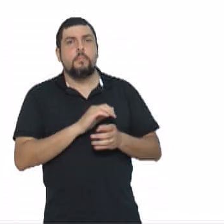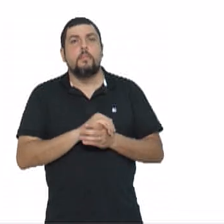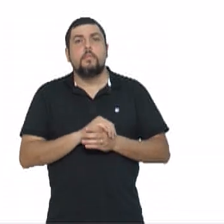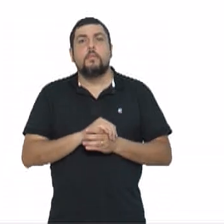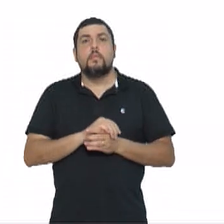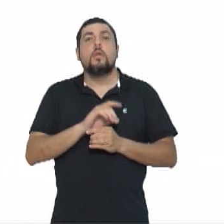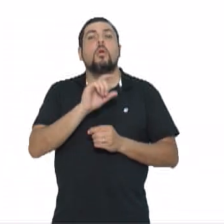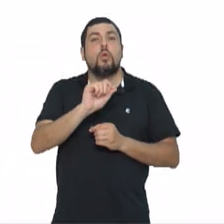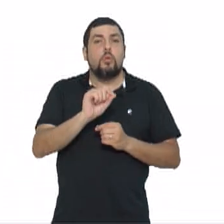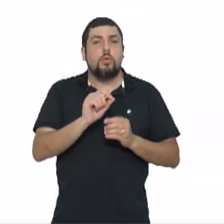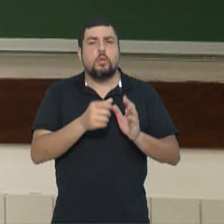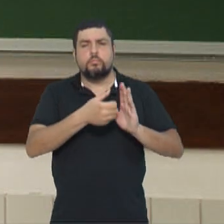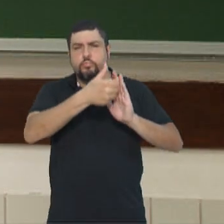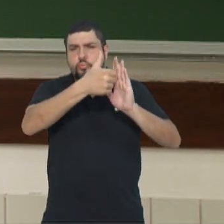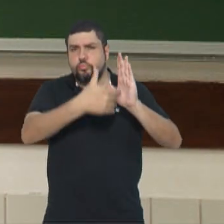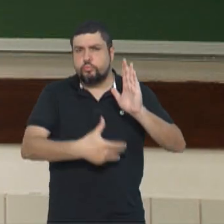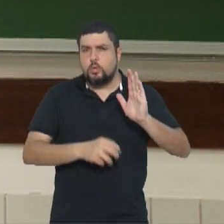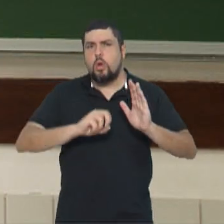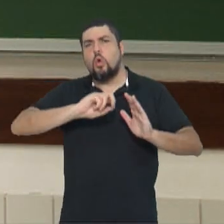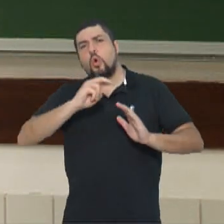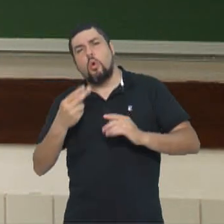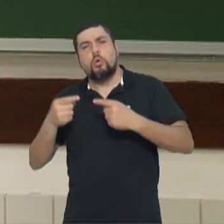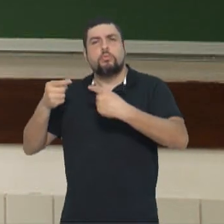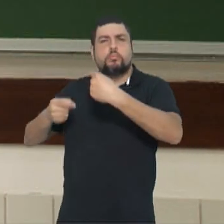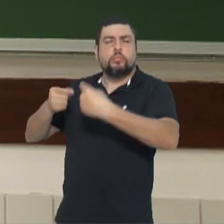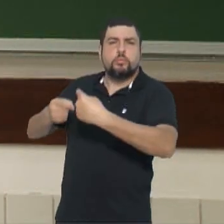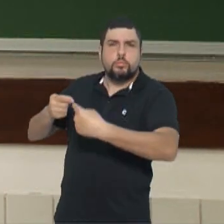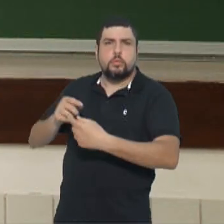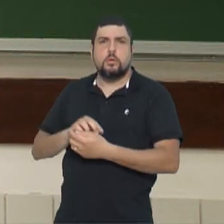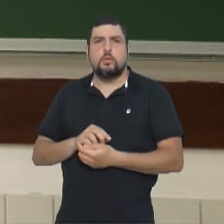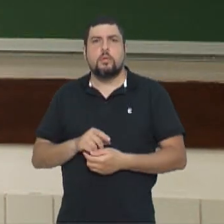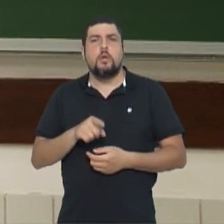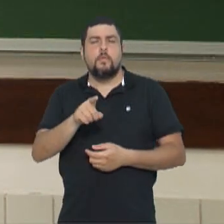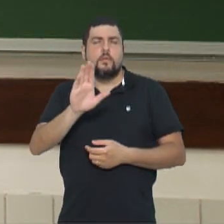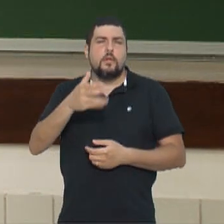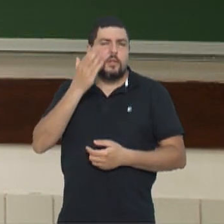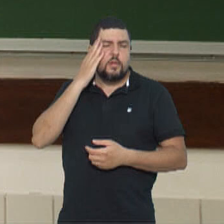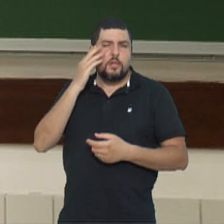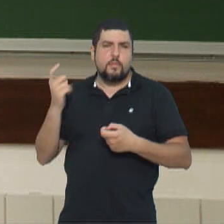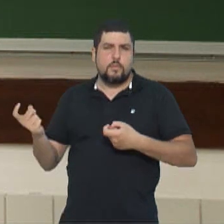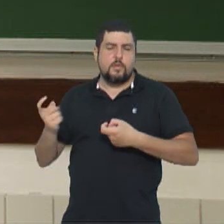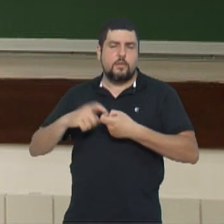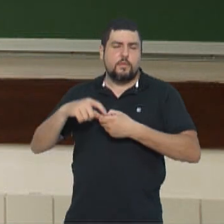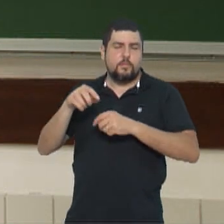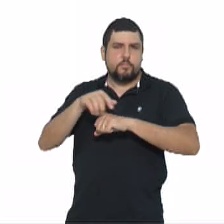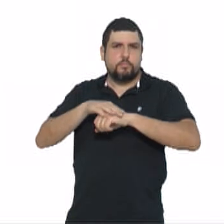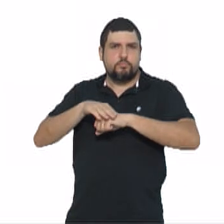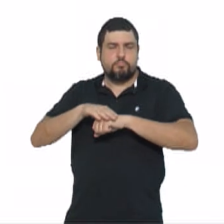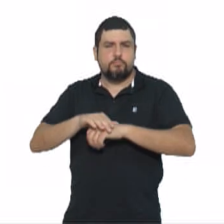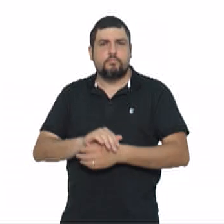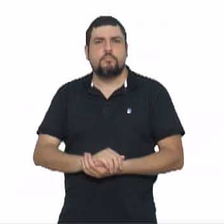ou argumentativas? Quando você escrever. Você acho que já sabe, eu volto e a gente já conversa.